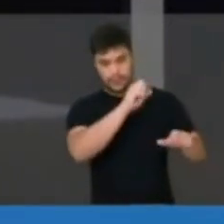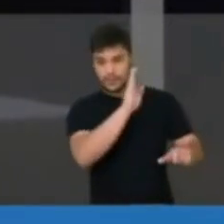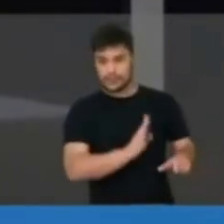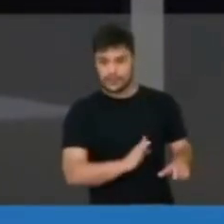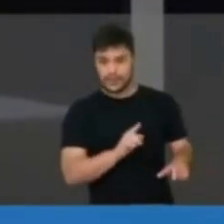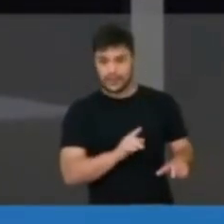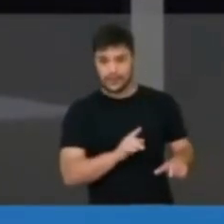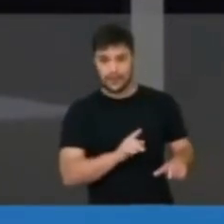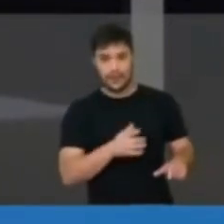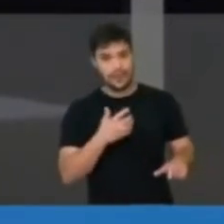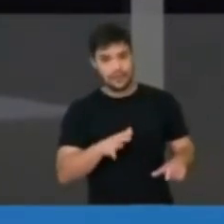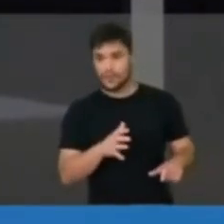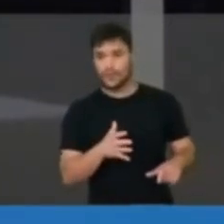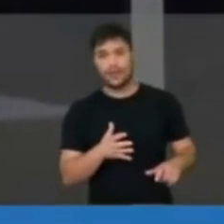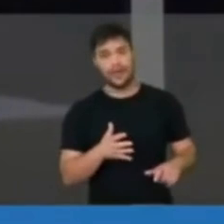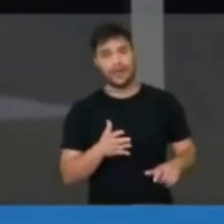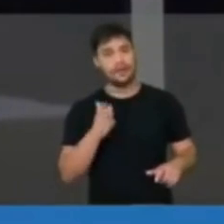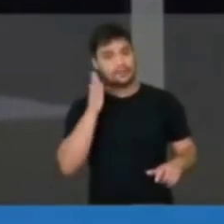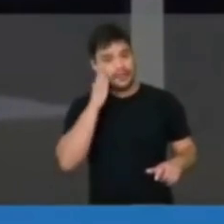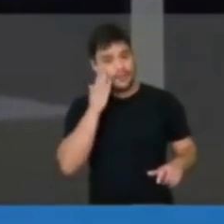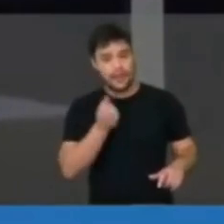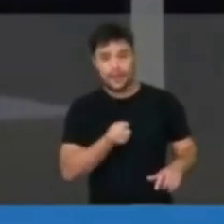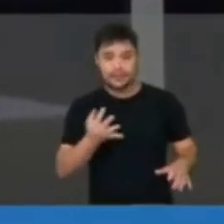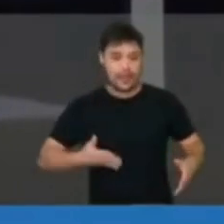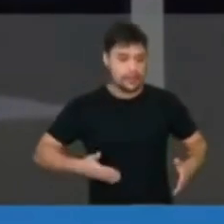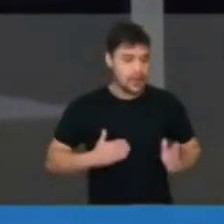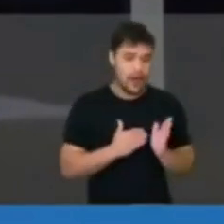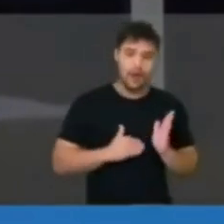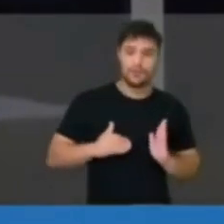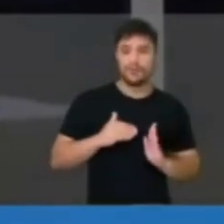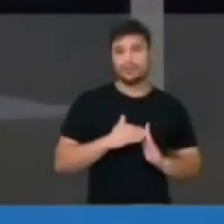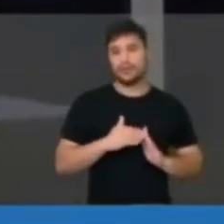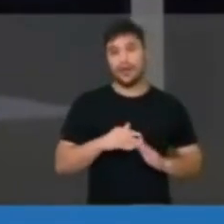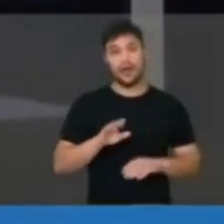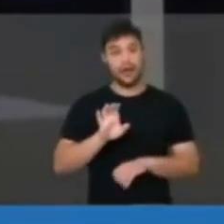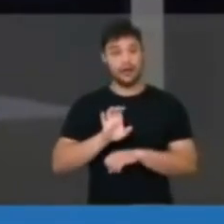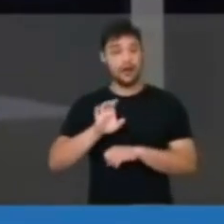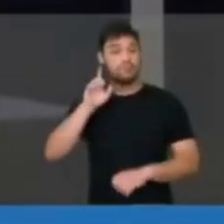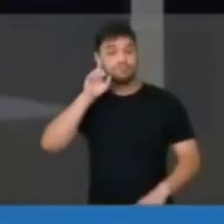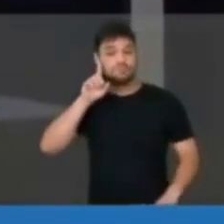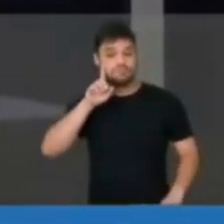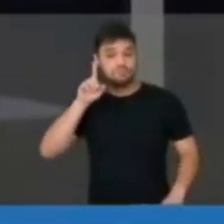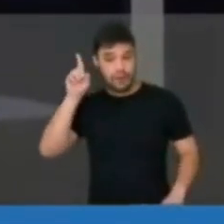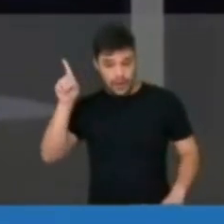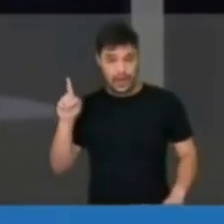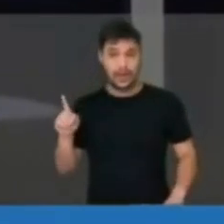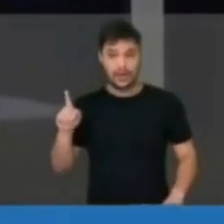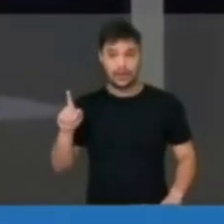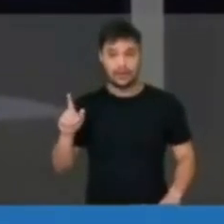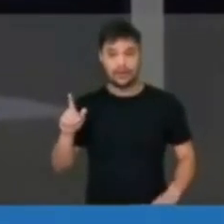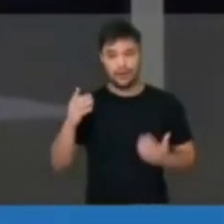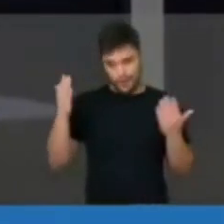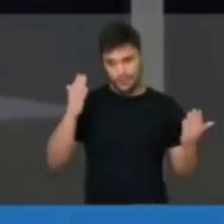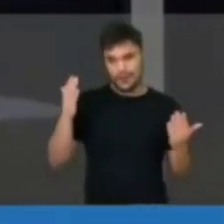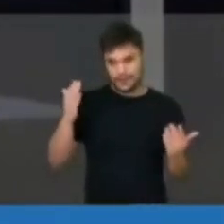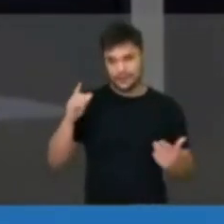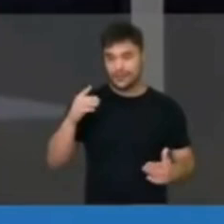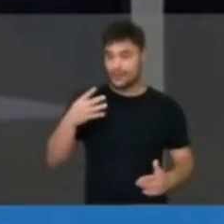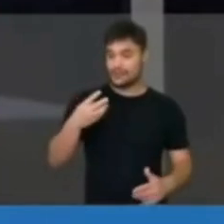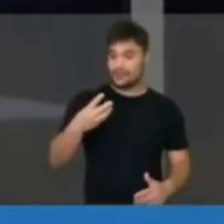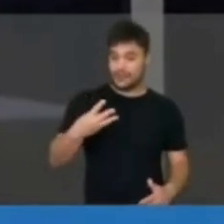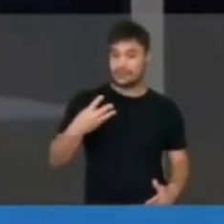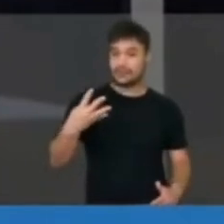saber de aumentar ainda mais os gastos públicos. Os Estados Unidos hoje, para comparar, tem 340